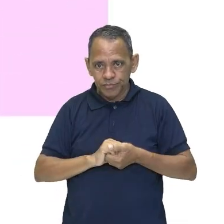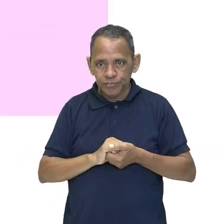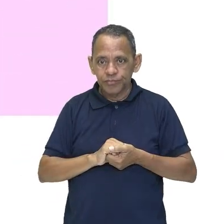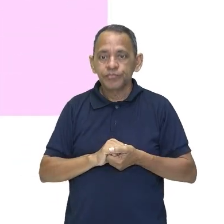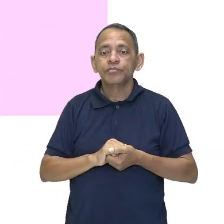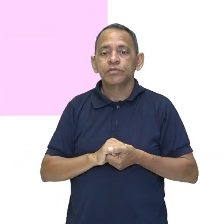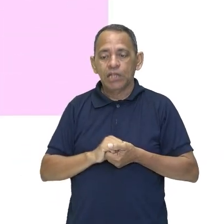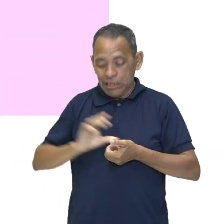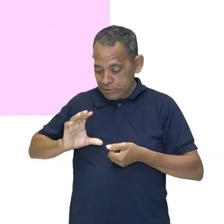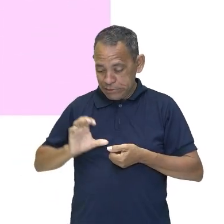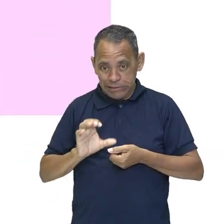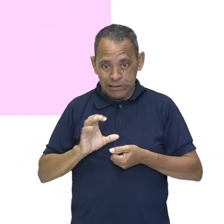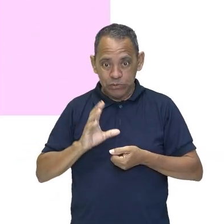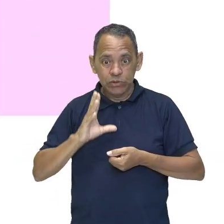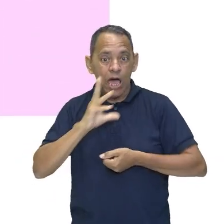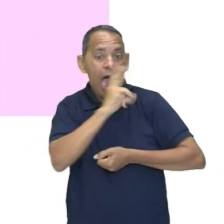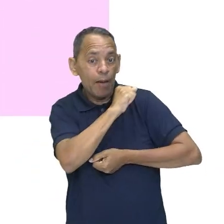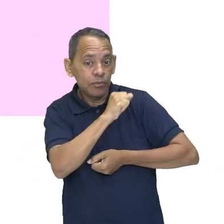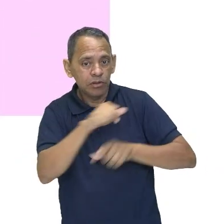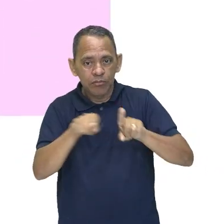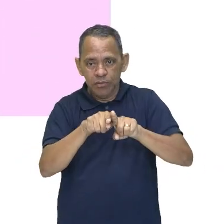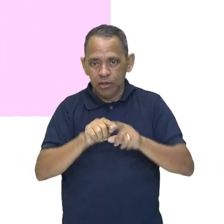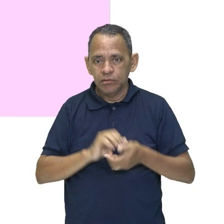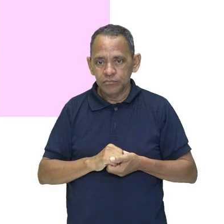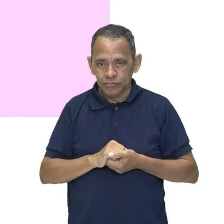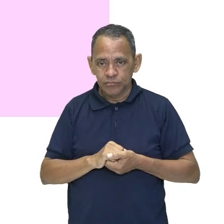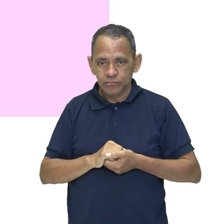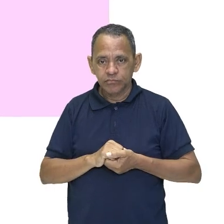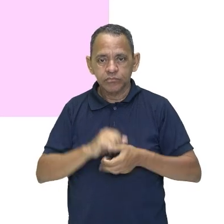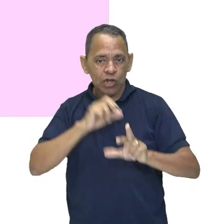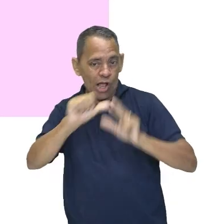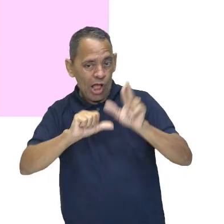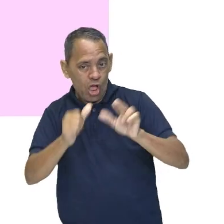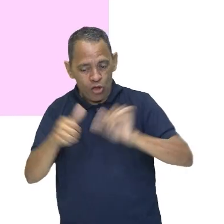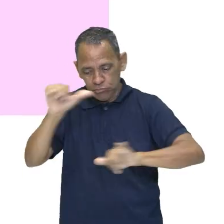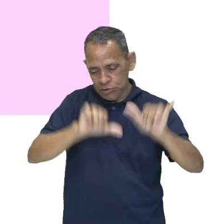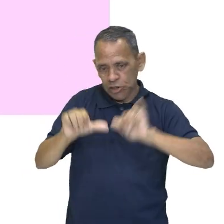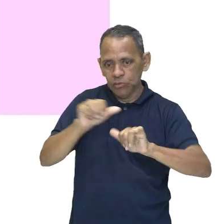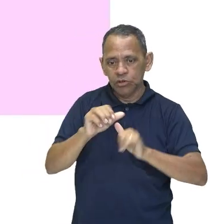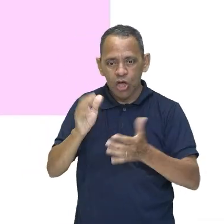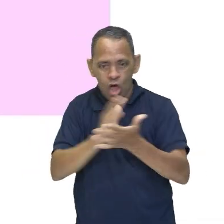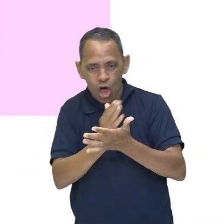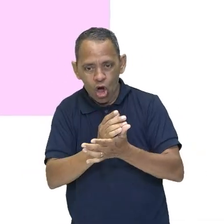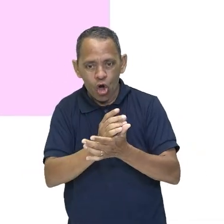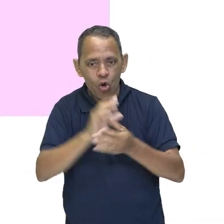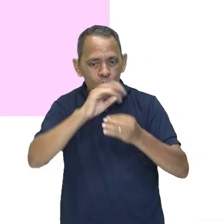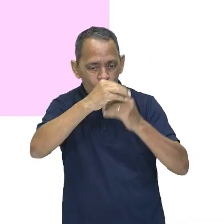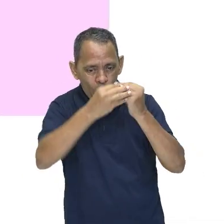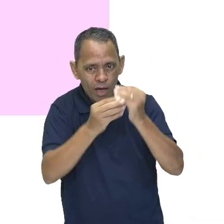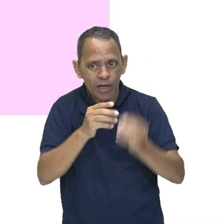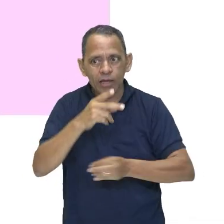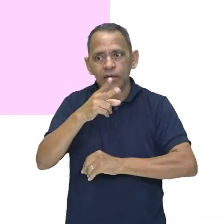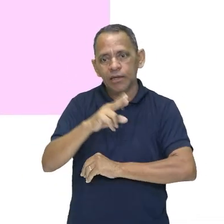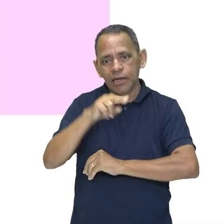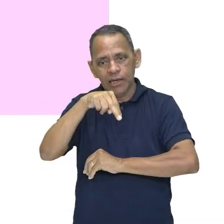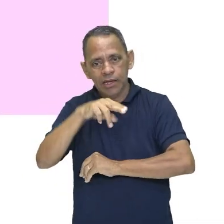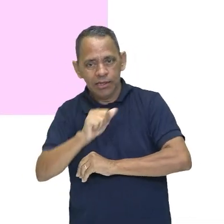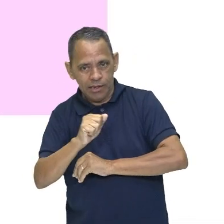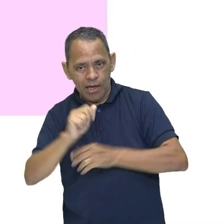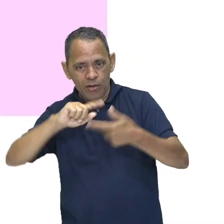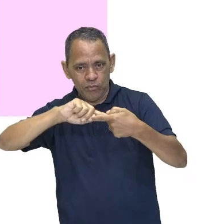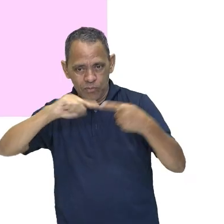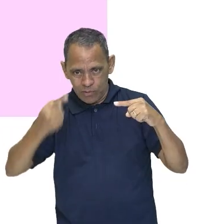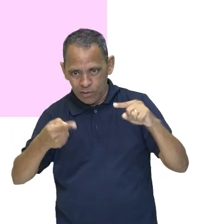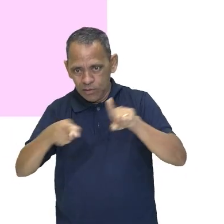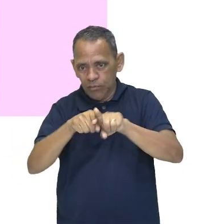As enzimas aceleram as reações químicas, embora certas moléculas do RNA, sob certas condições,